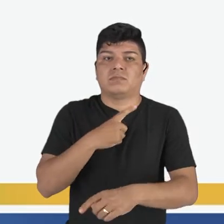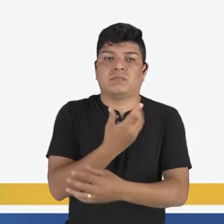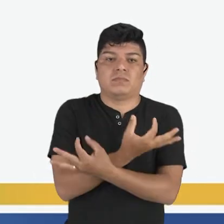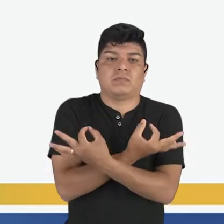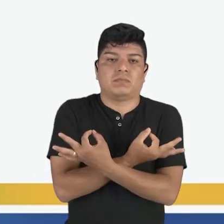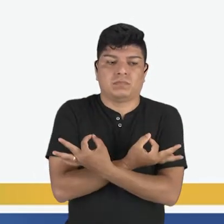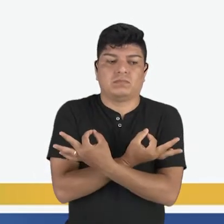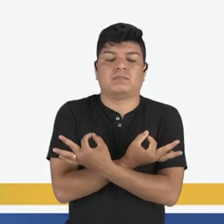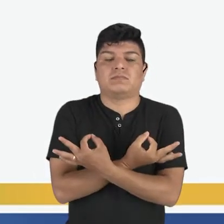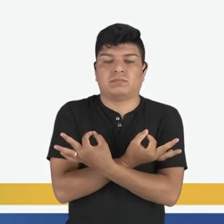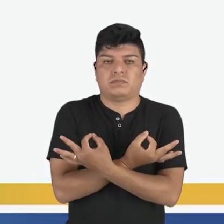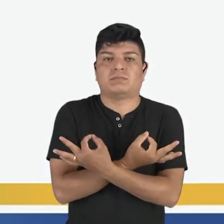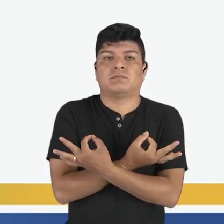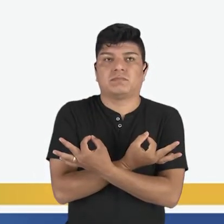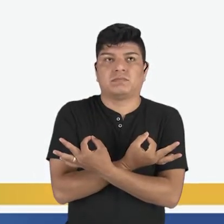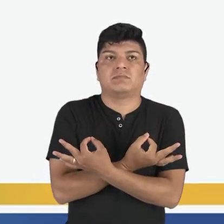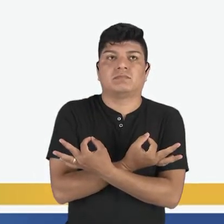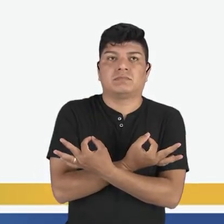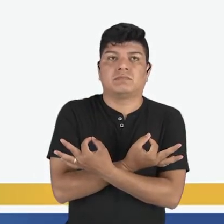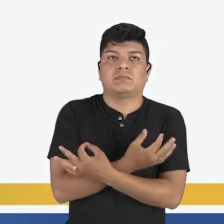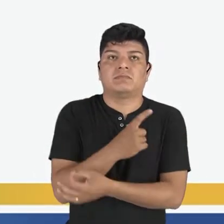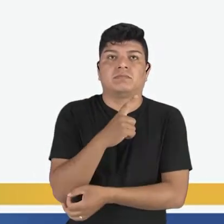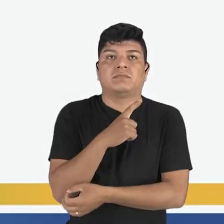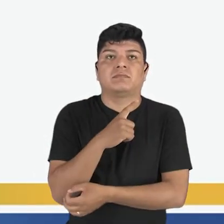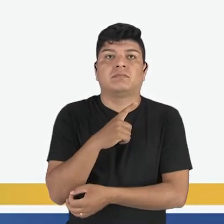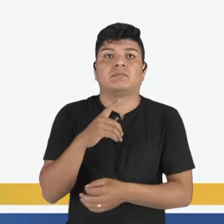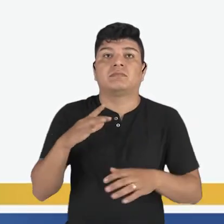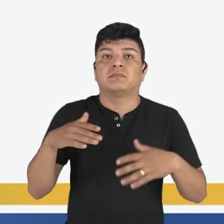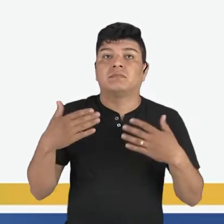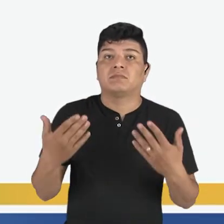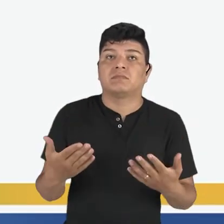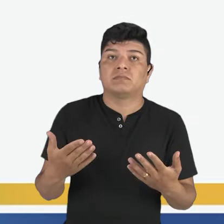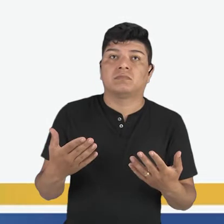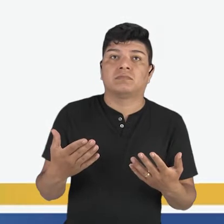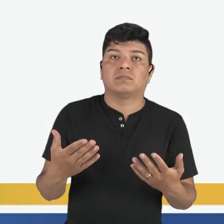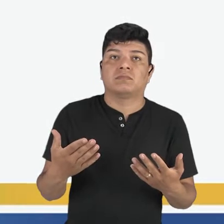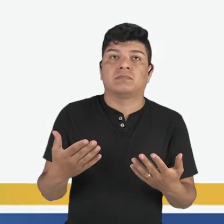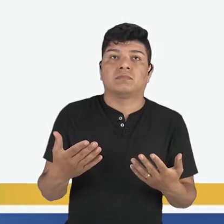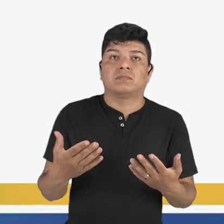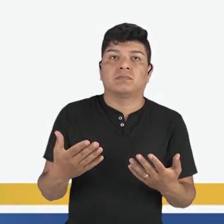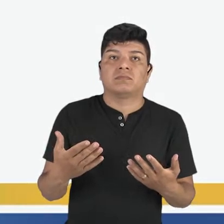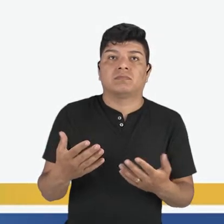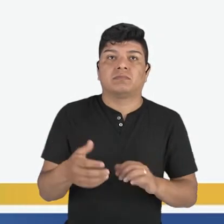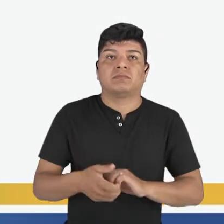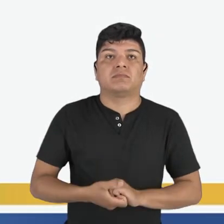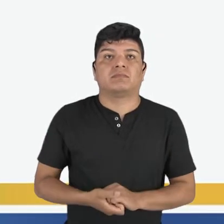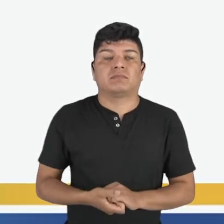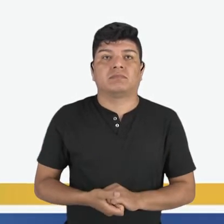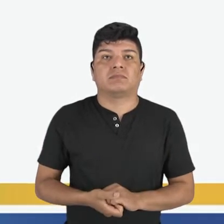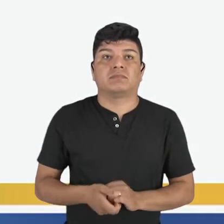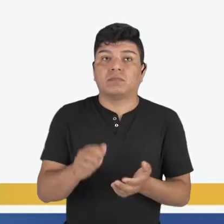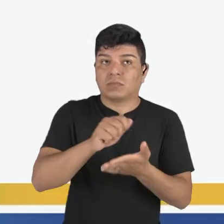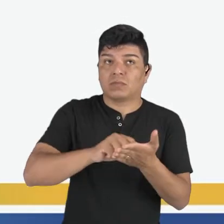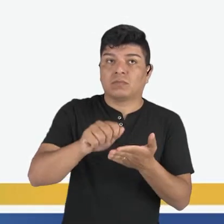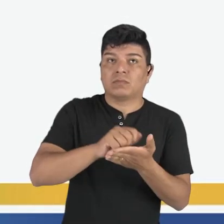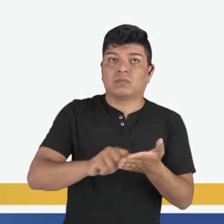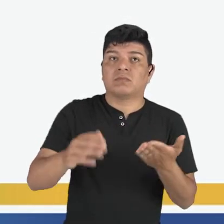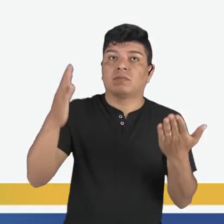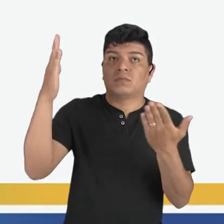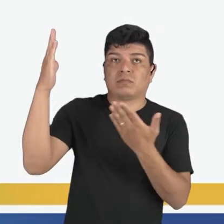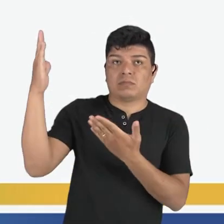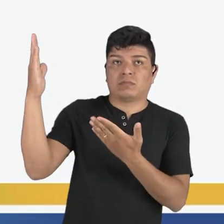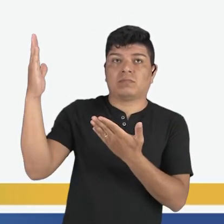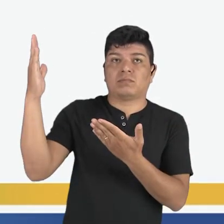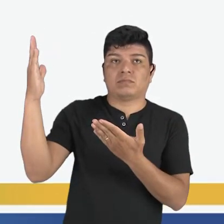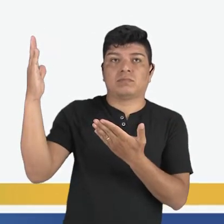tem o cânone, eles chamam de Tripitaka. Ali está escrito Pali Tripitaka